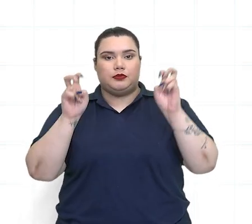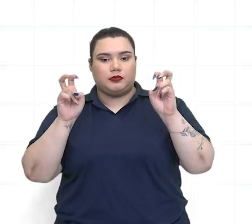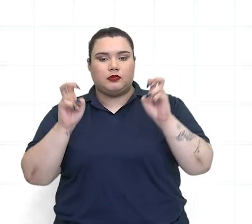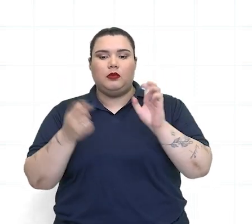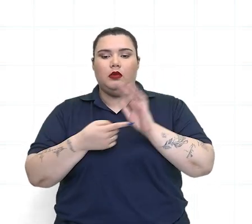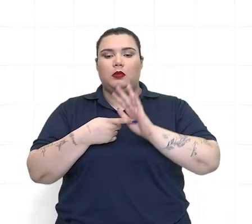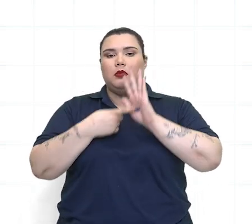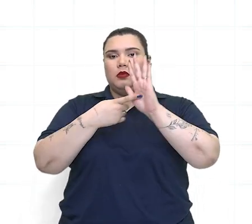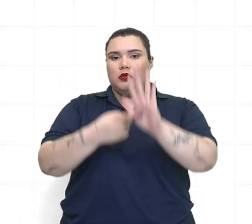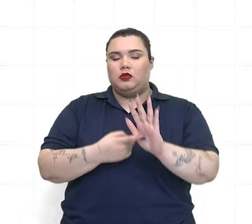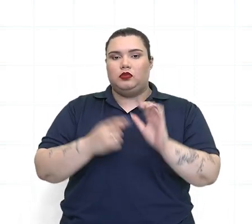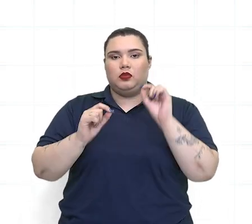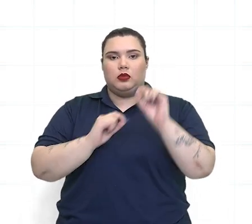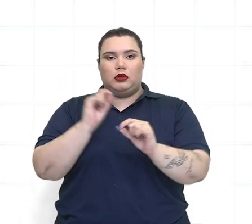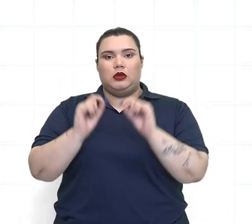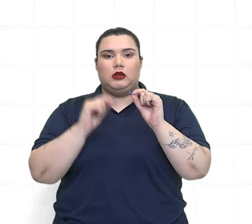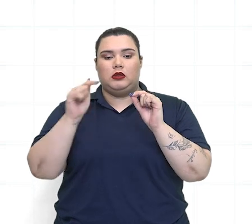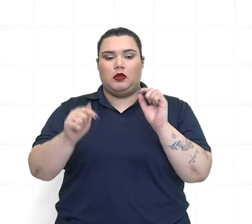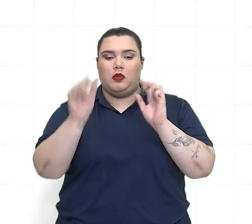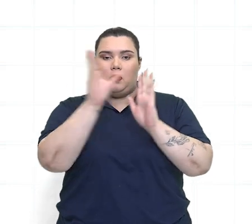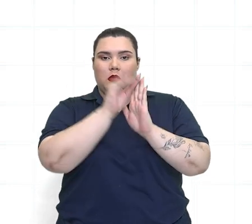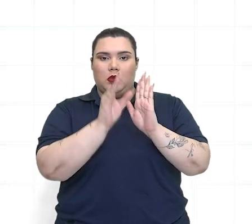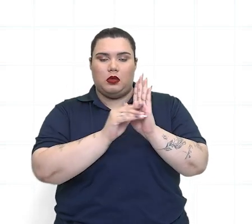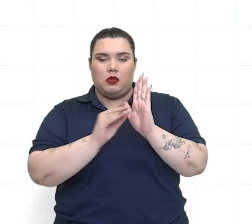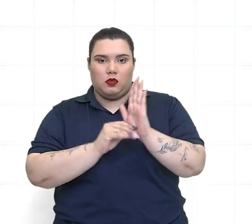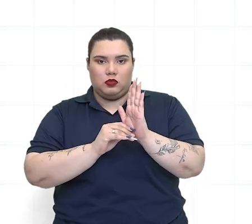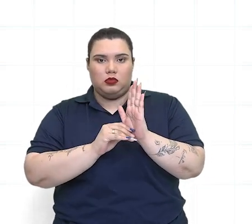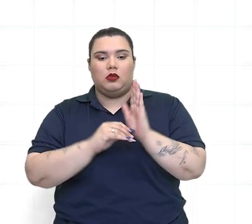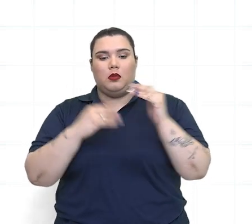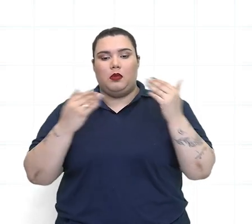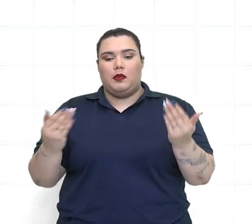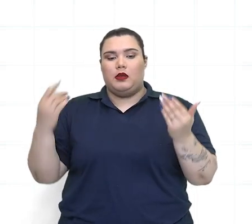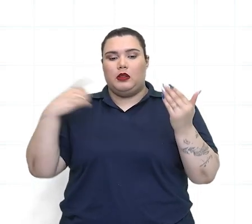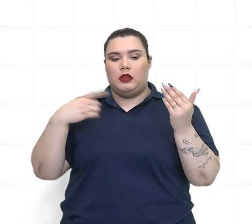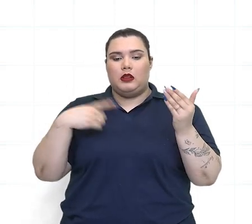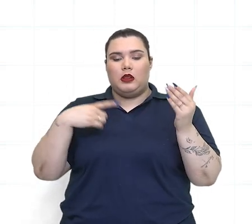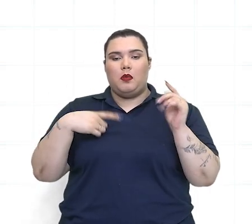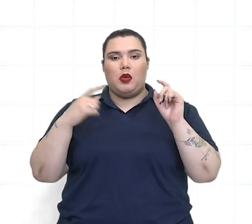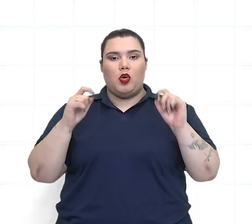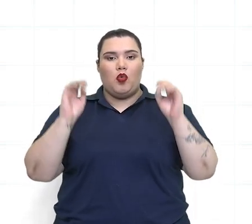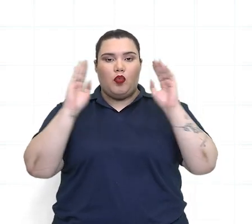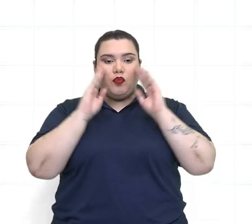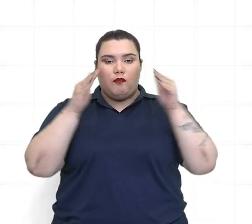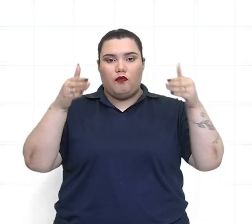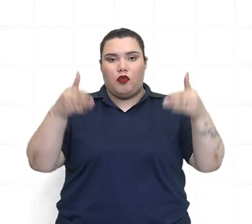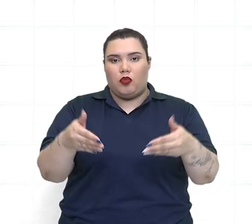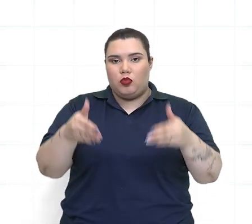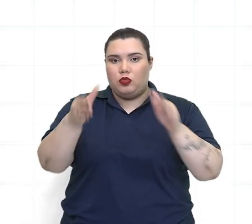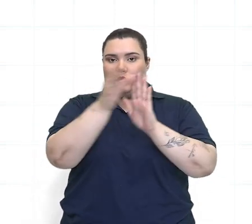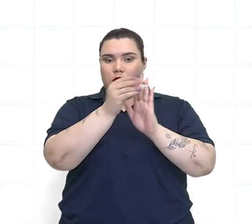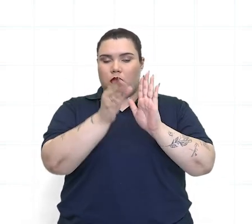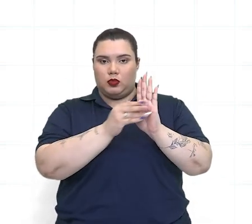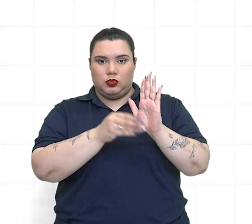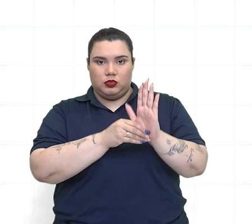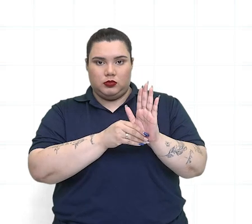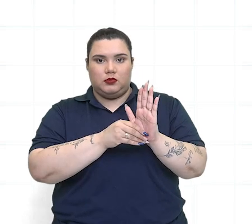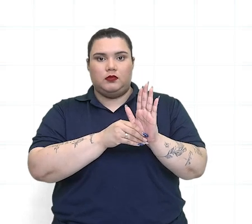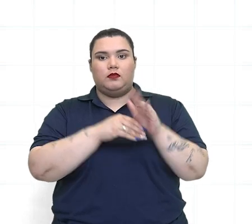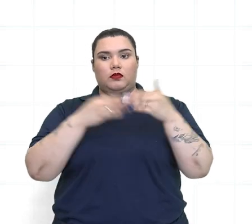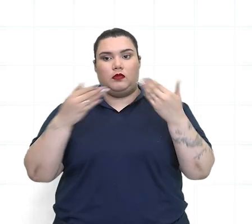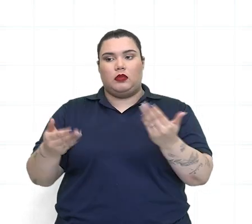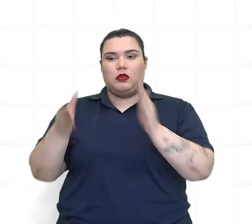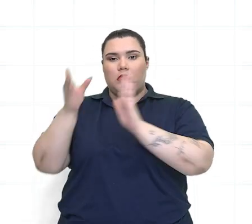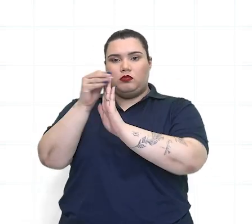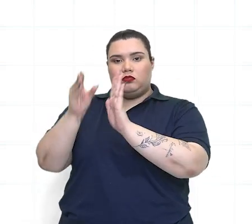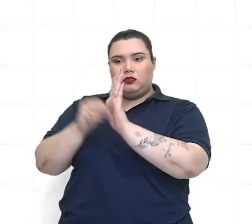ao recorte do assunto, ou seja, trata-se de uma delimitação do assunto. Então, o assunto